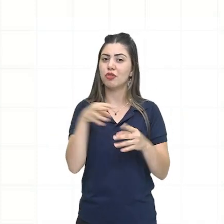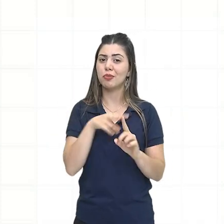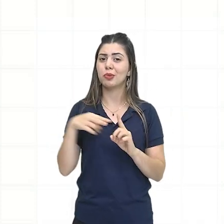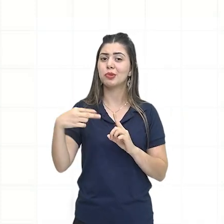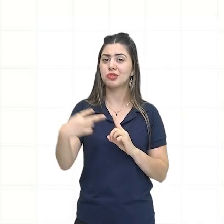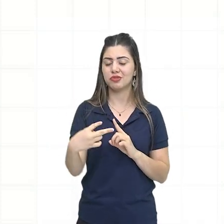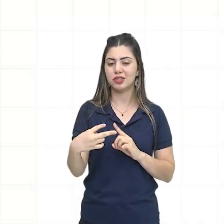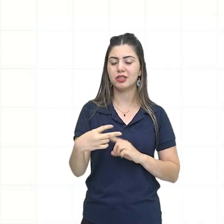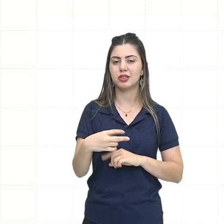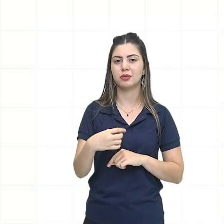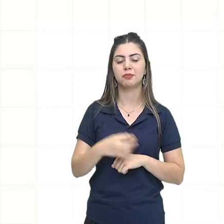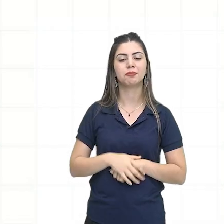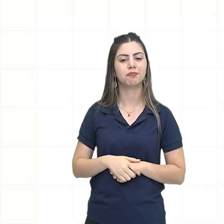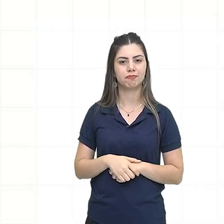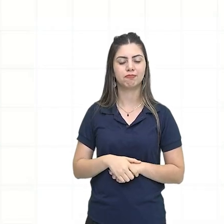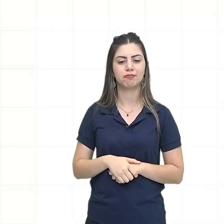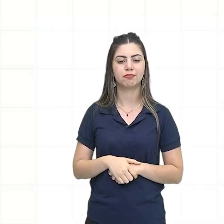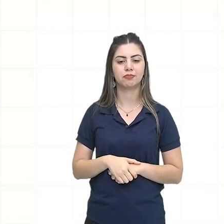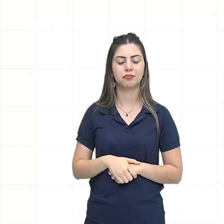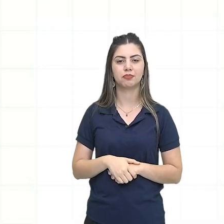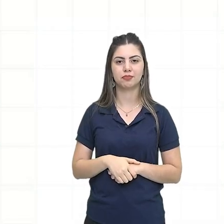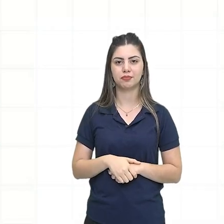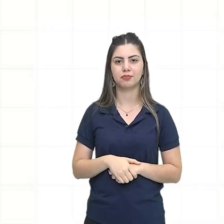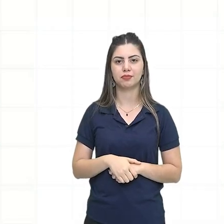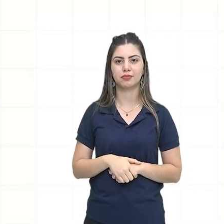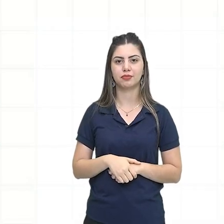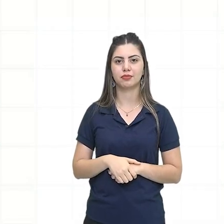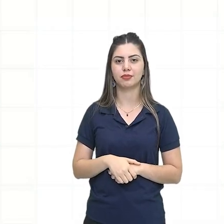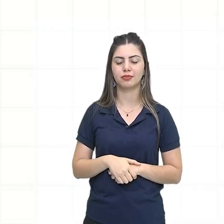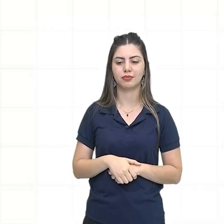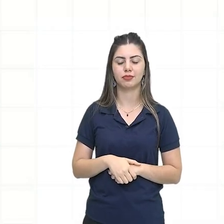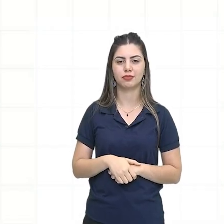e confrontam o mundo.